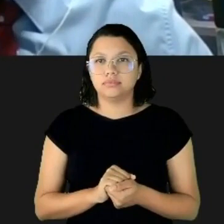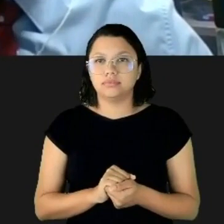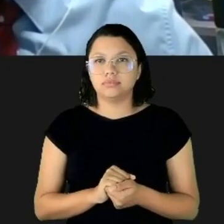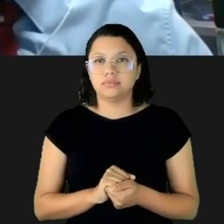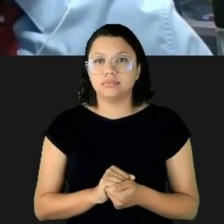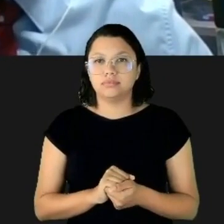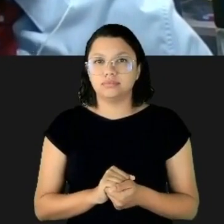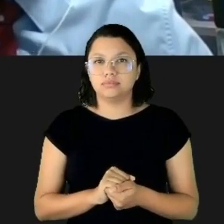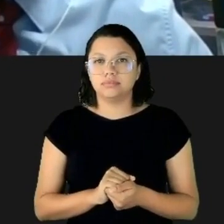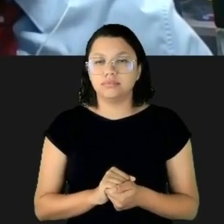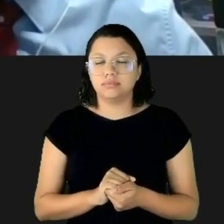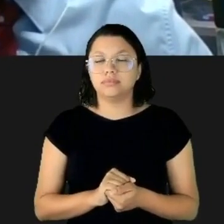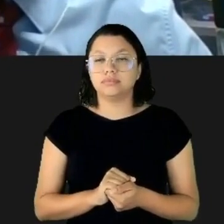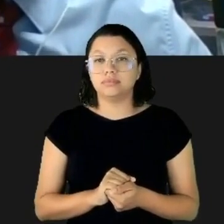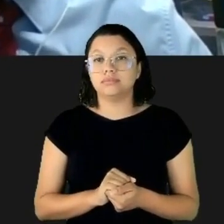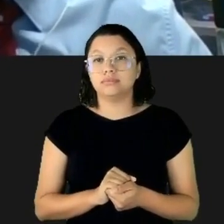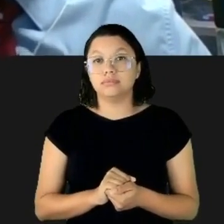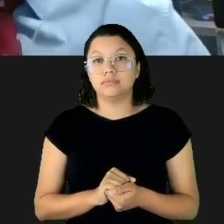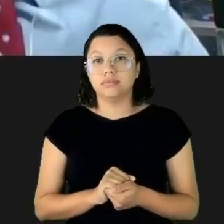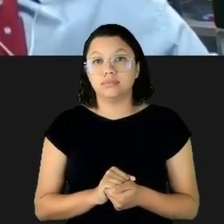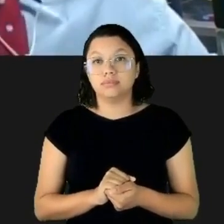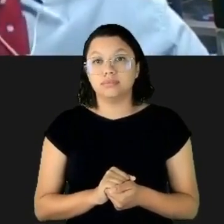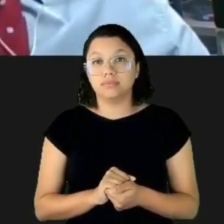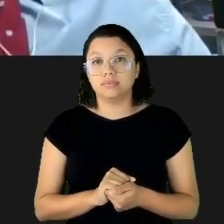já vai passando